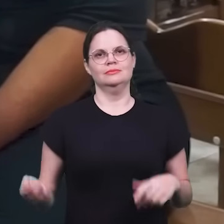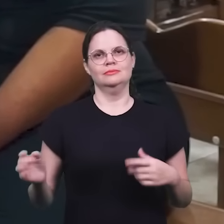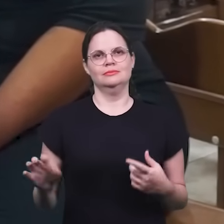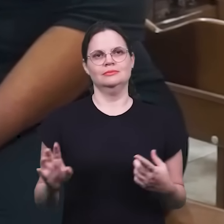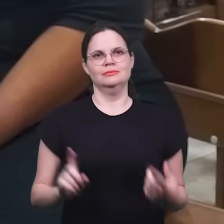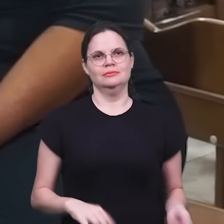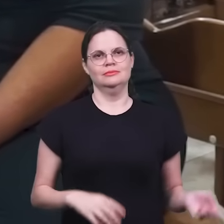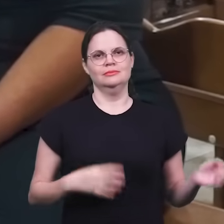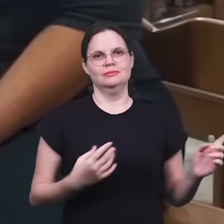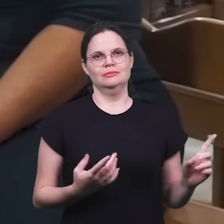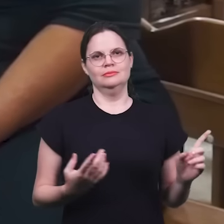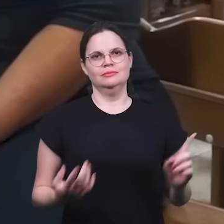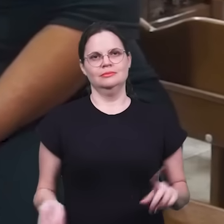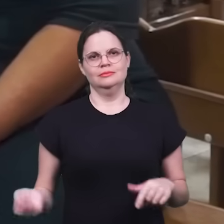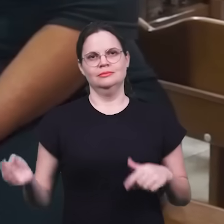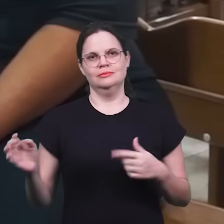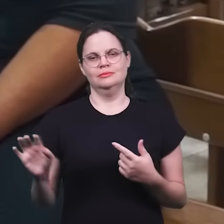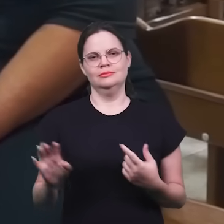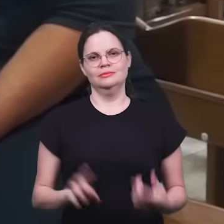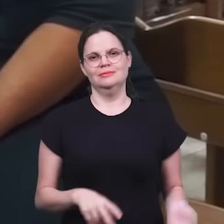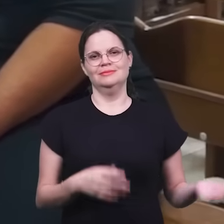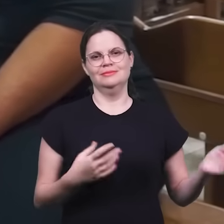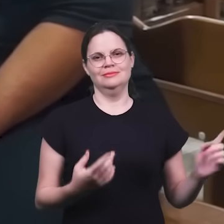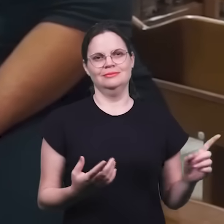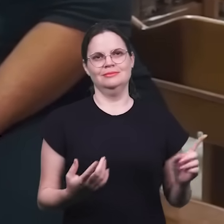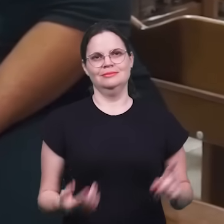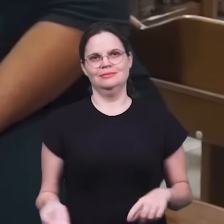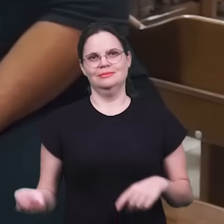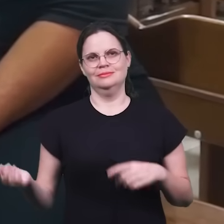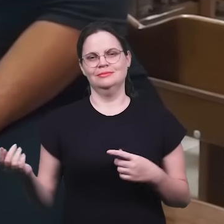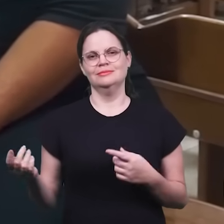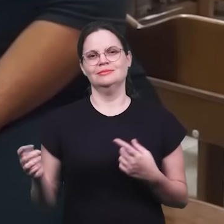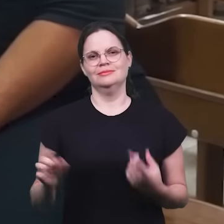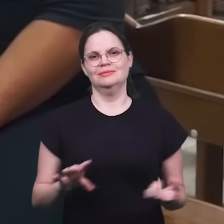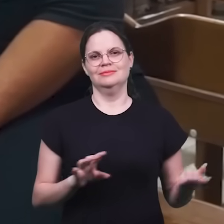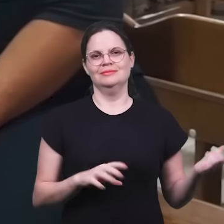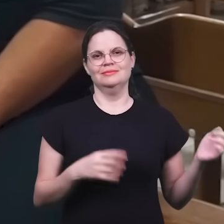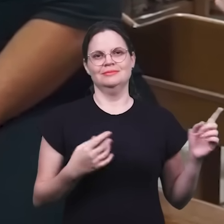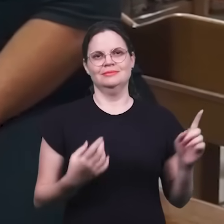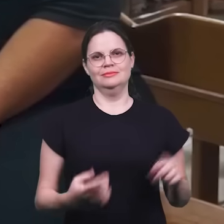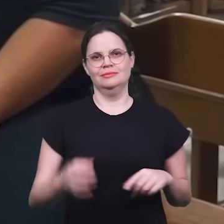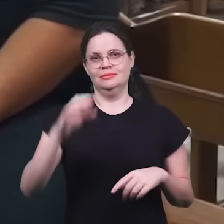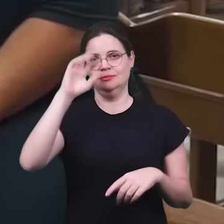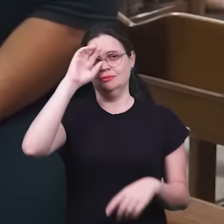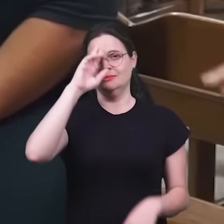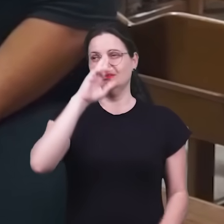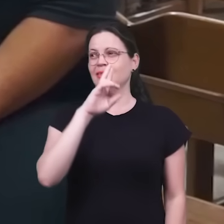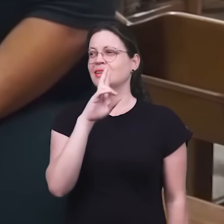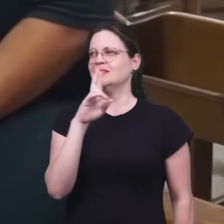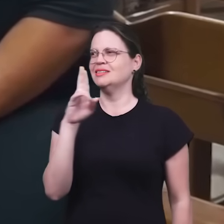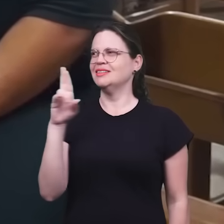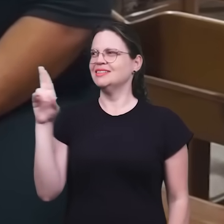Senhor, eu preciso ver com os olhos da fé.